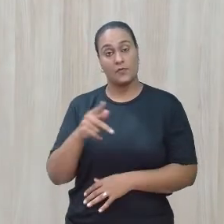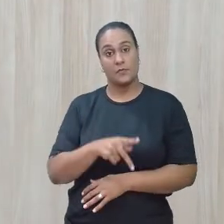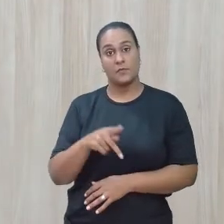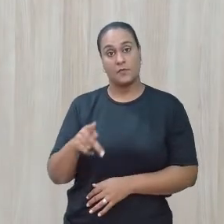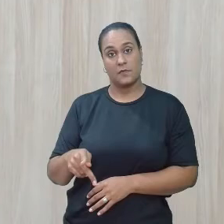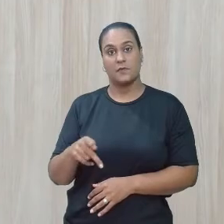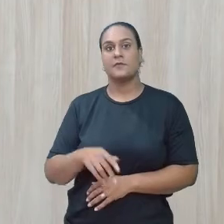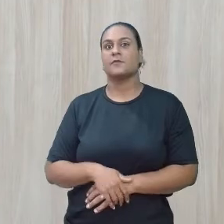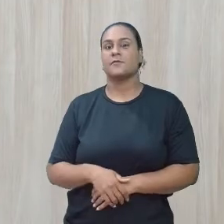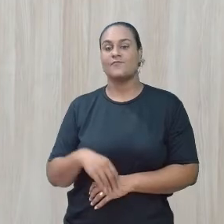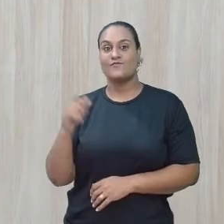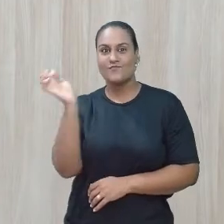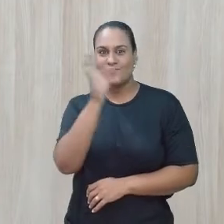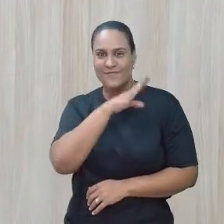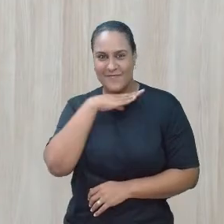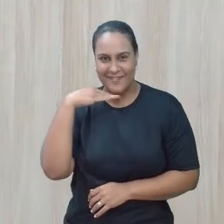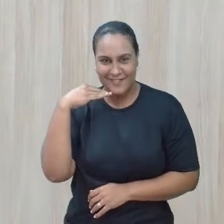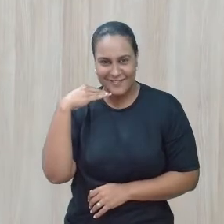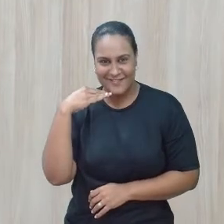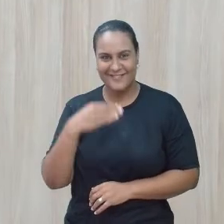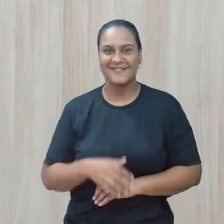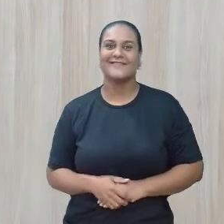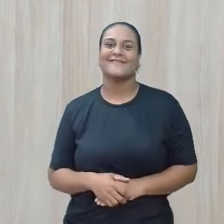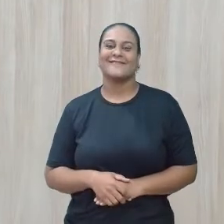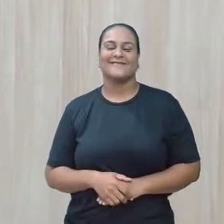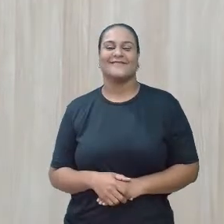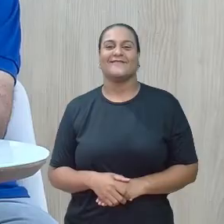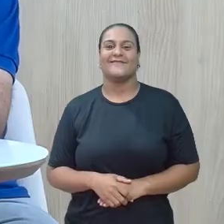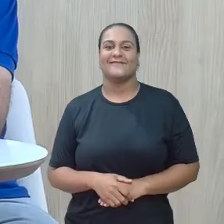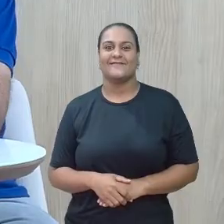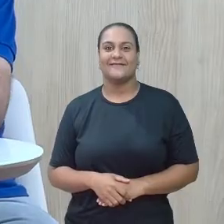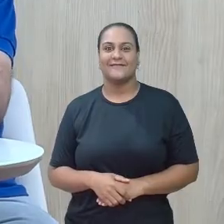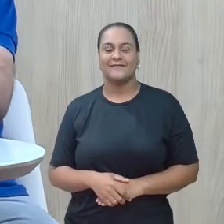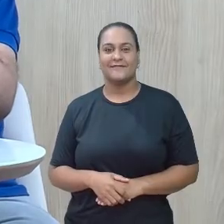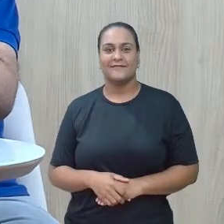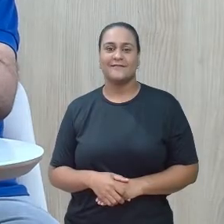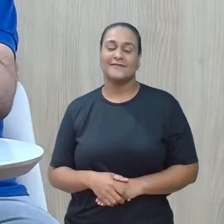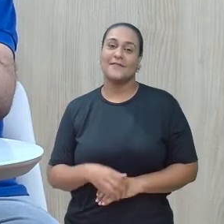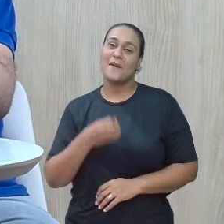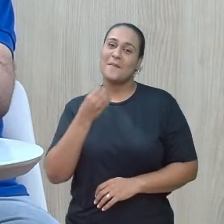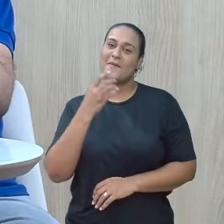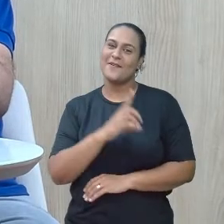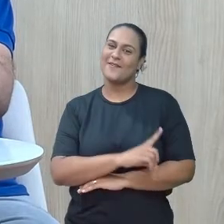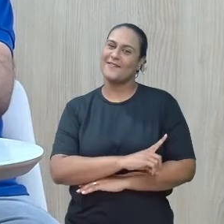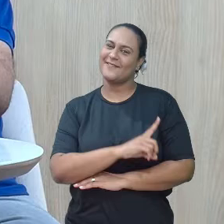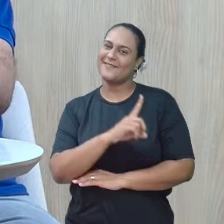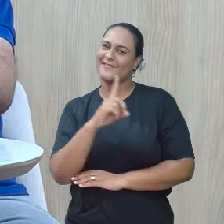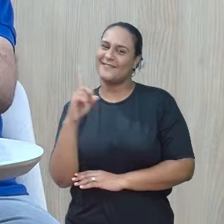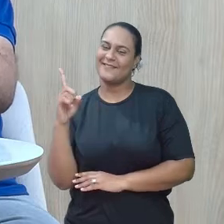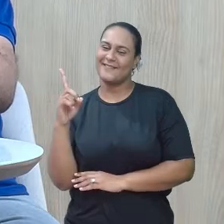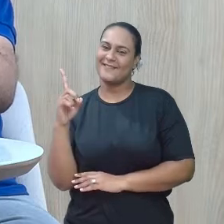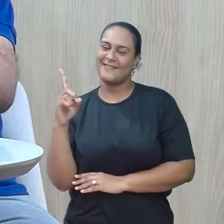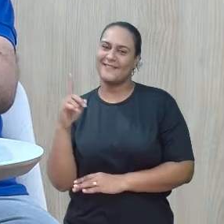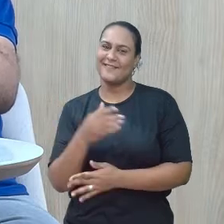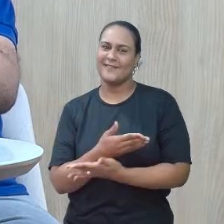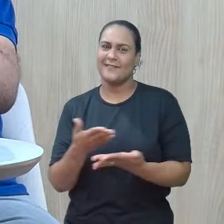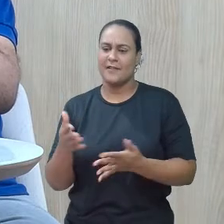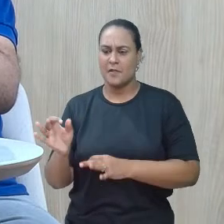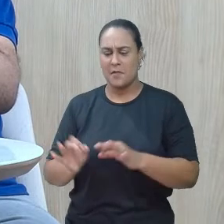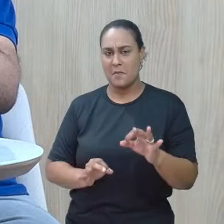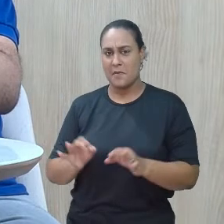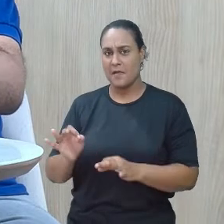professor Rostinho Lindo. Fala aí, professor. Opa! Bom dia, minha gente! Me organizando